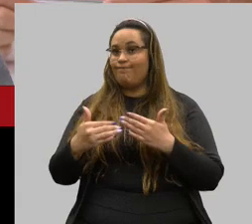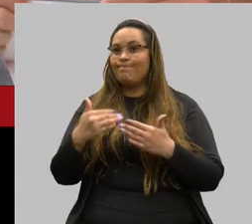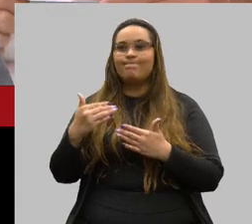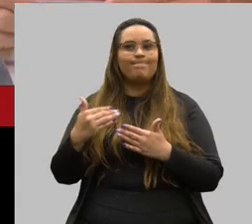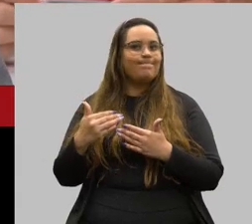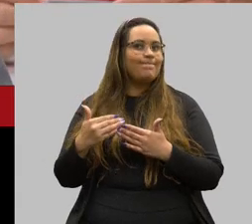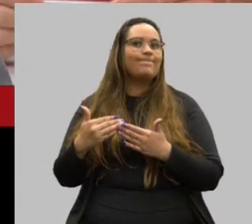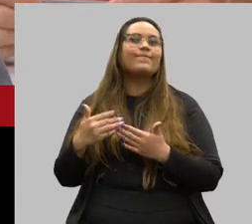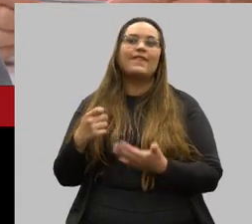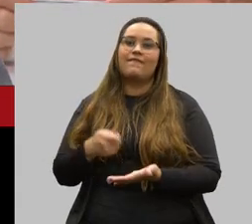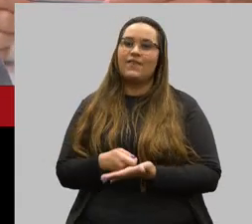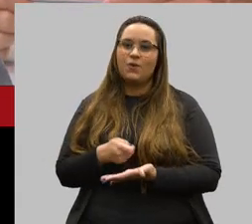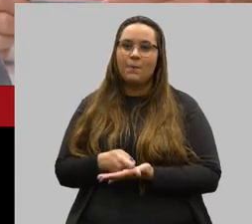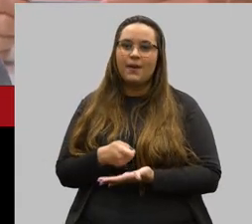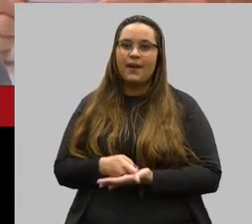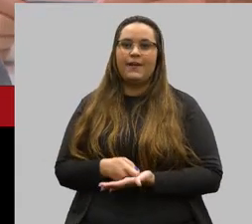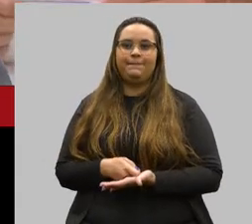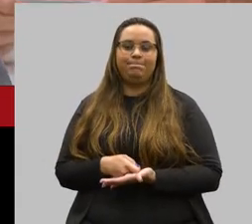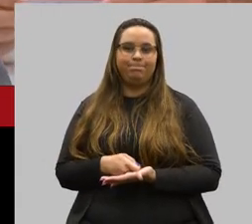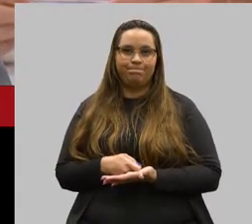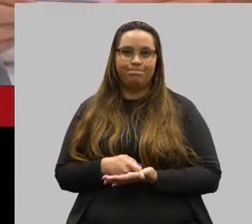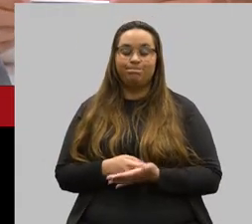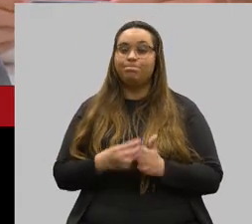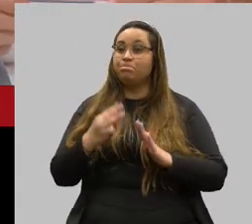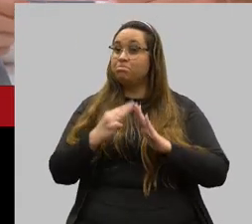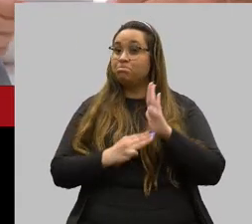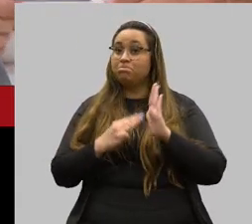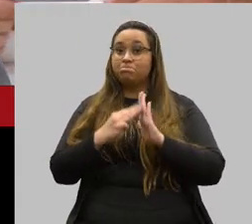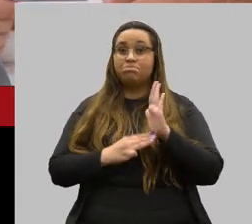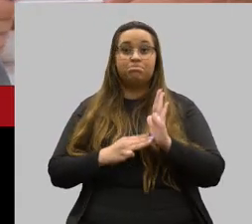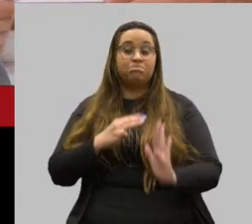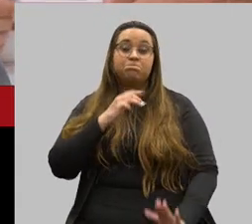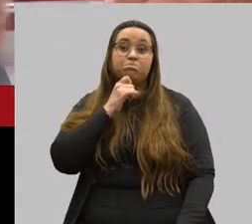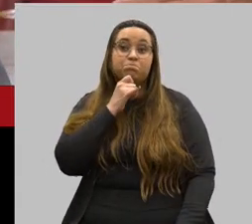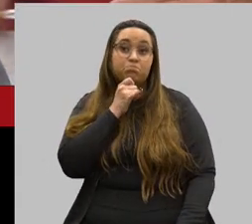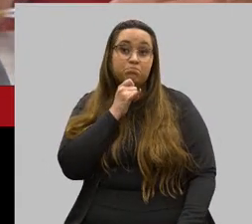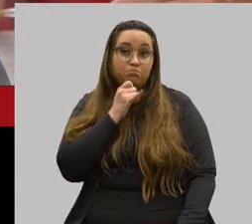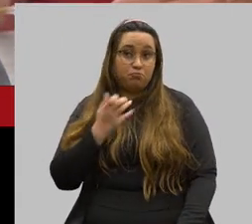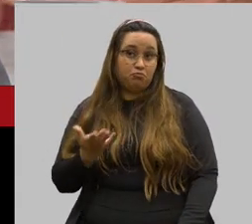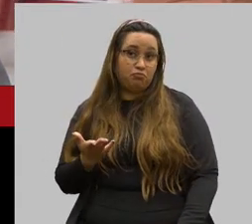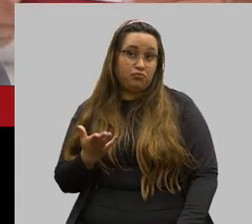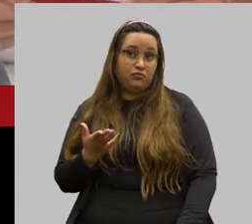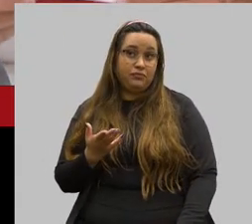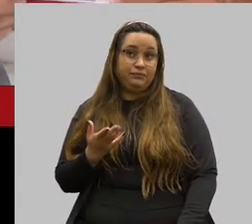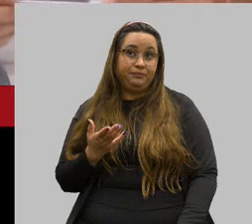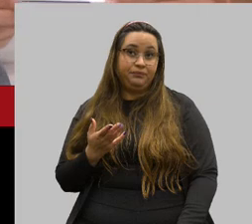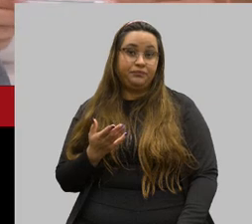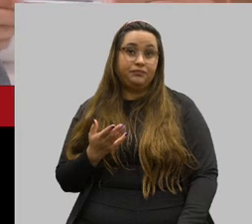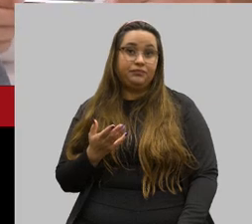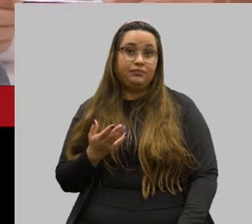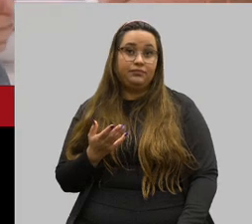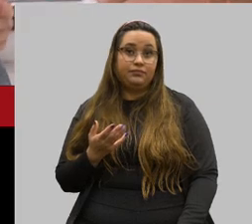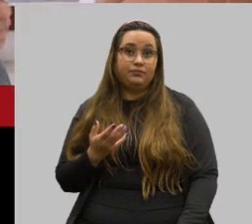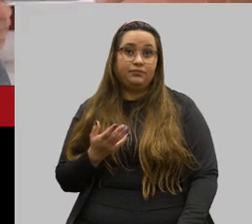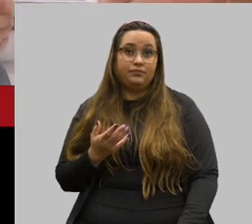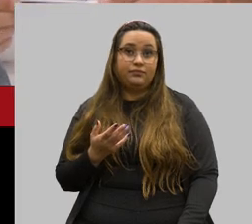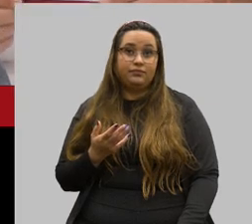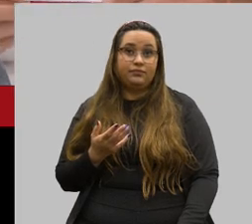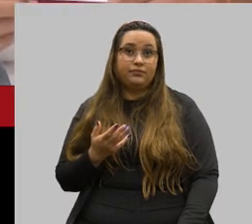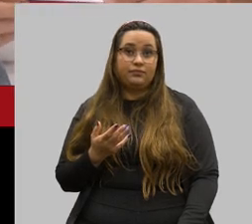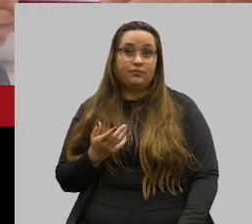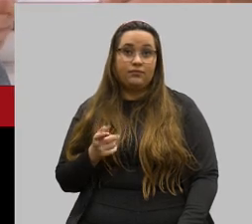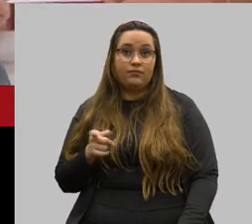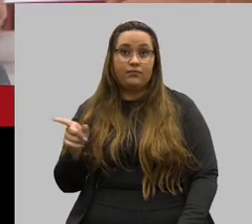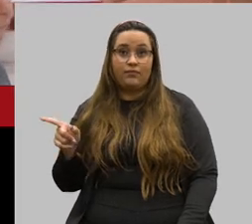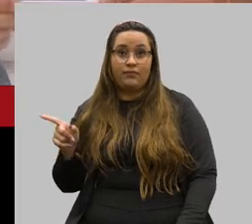publicadas eh metodologia por exemplo do ade né eh segundo